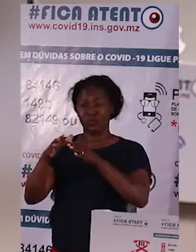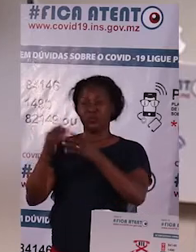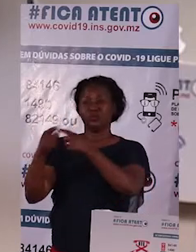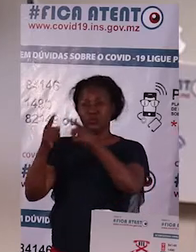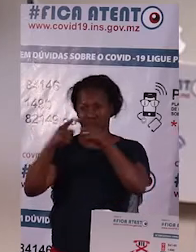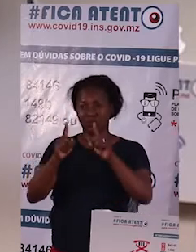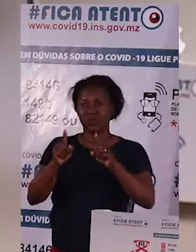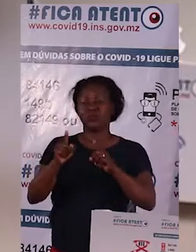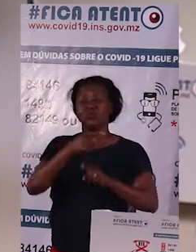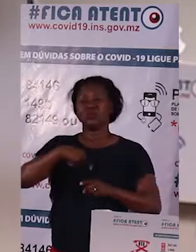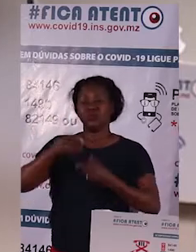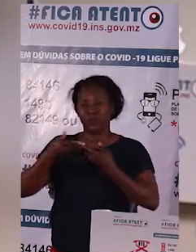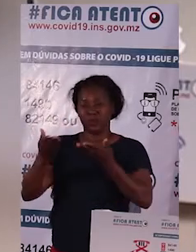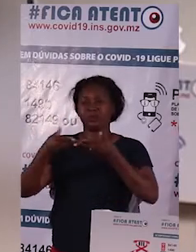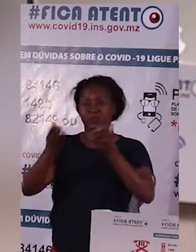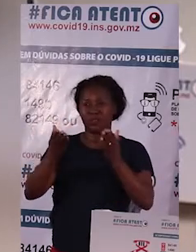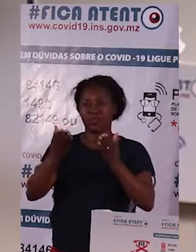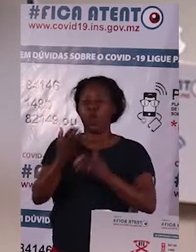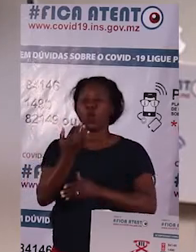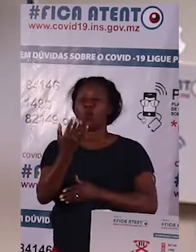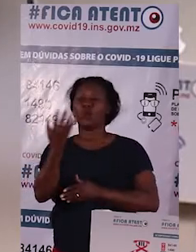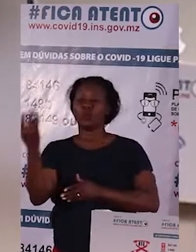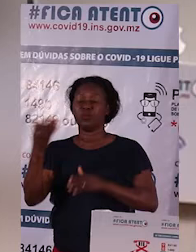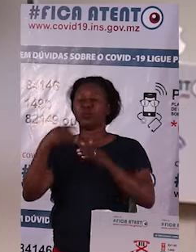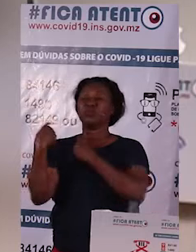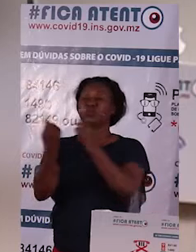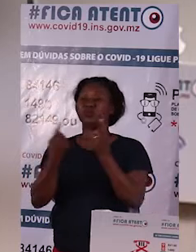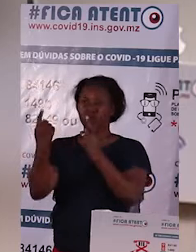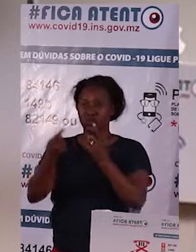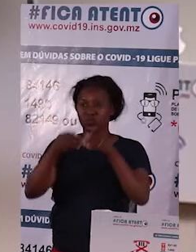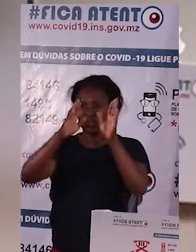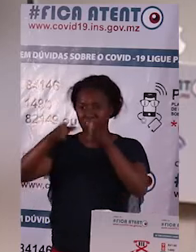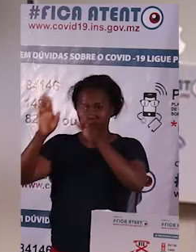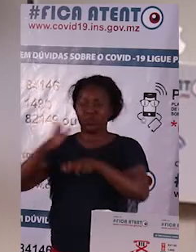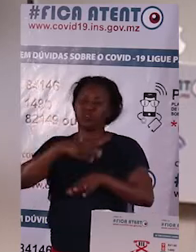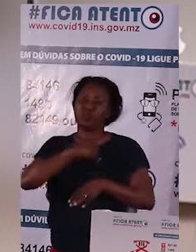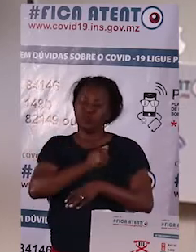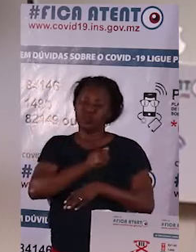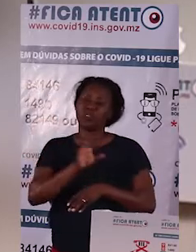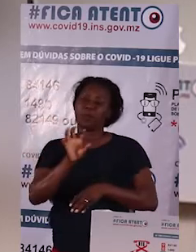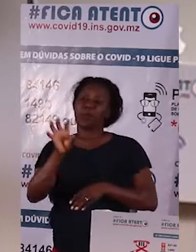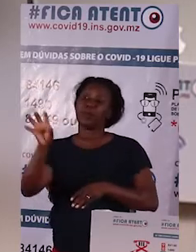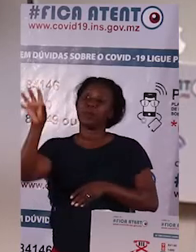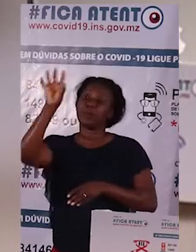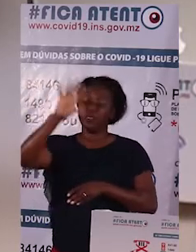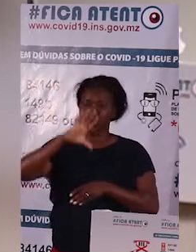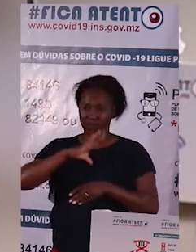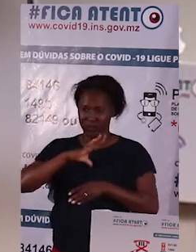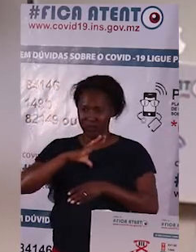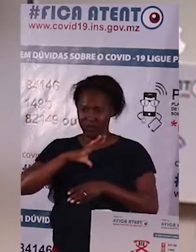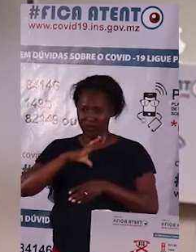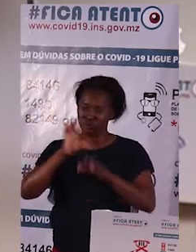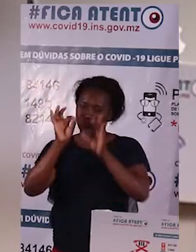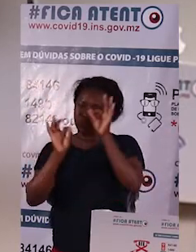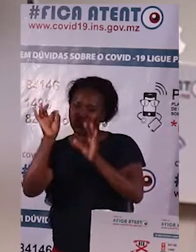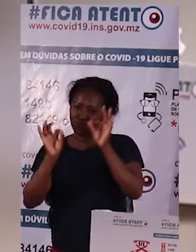o número de casos e de óbitos que os países têm de uma forma mais normalizada. Portanto,